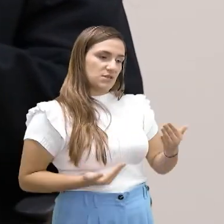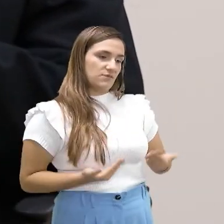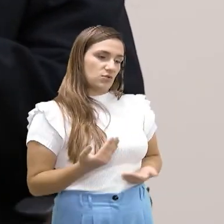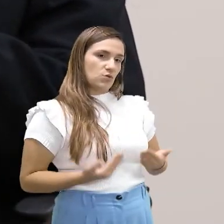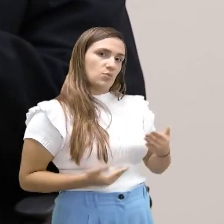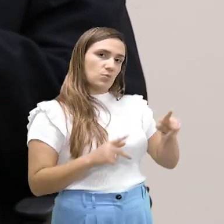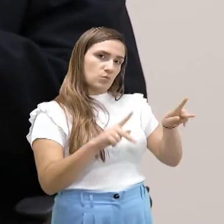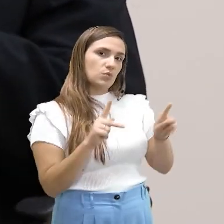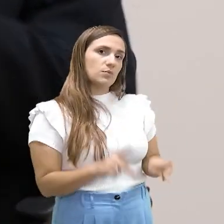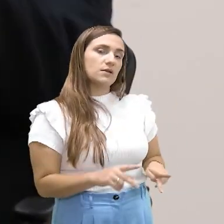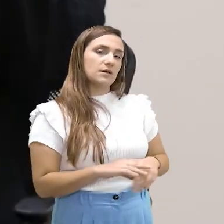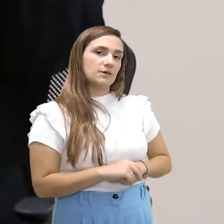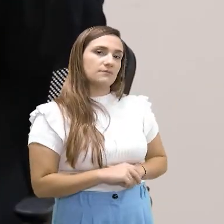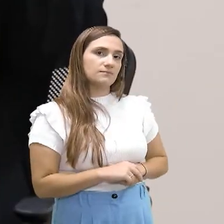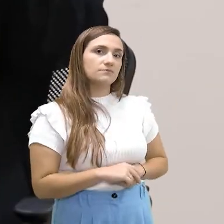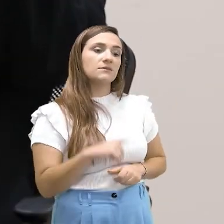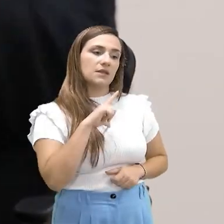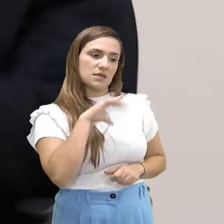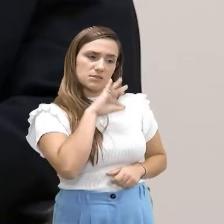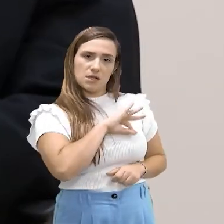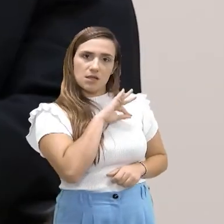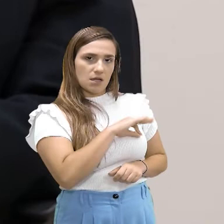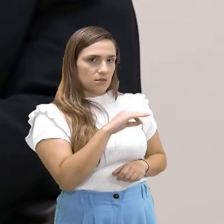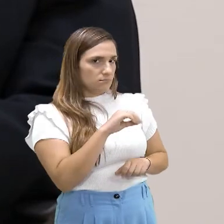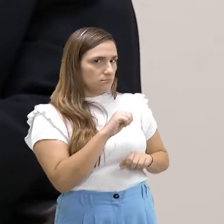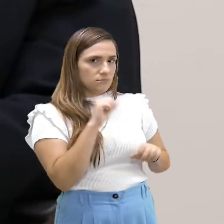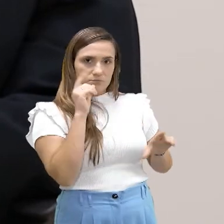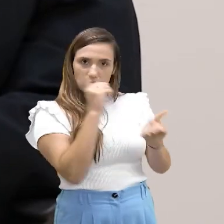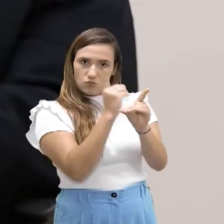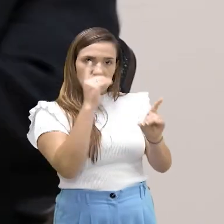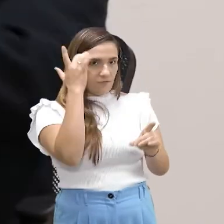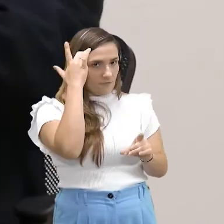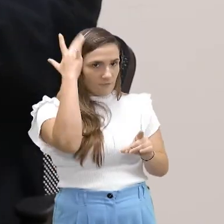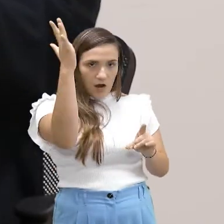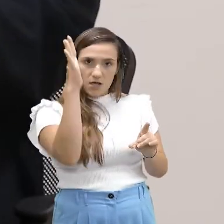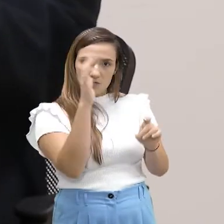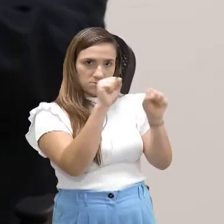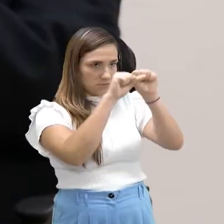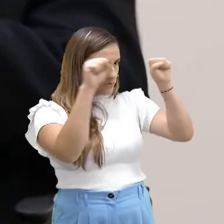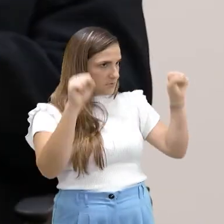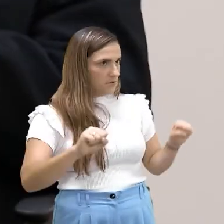os funcionários públicos têm ali seu salário